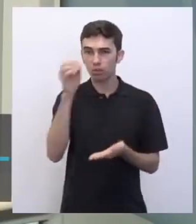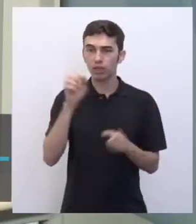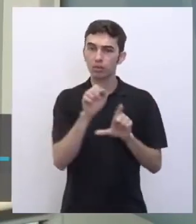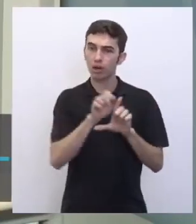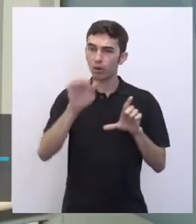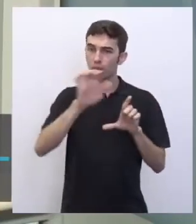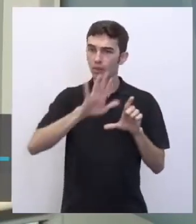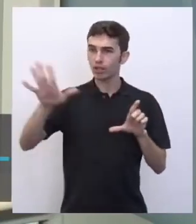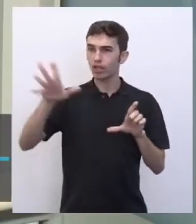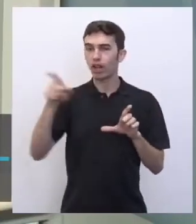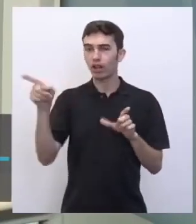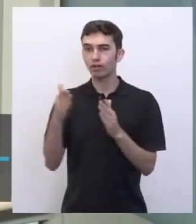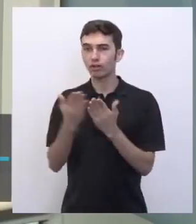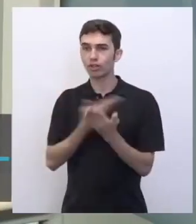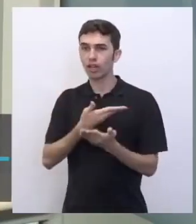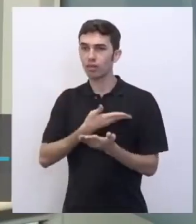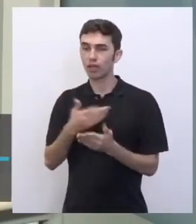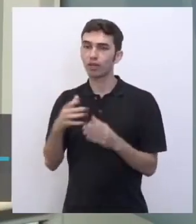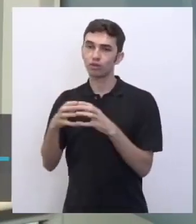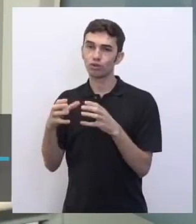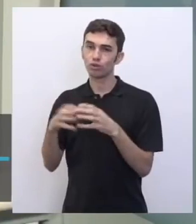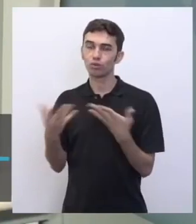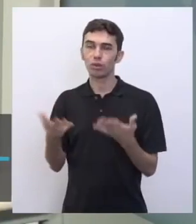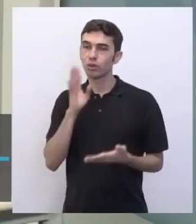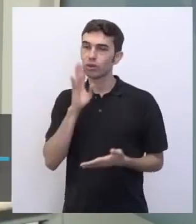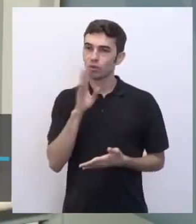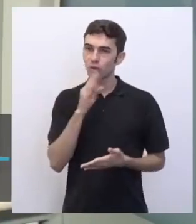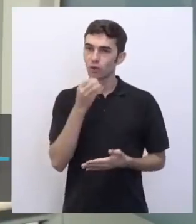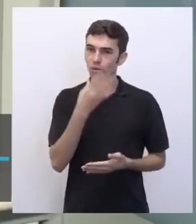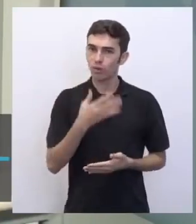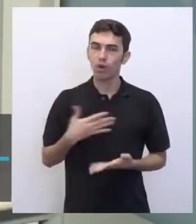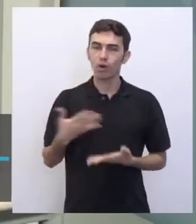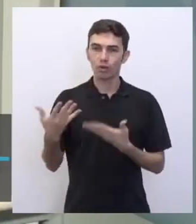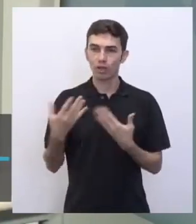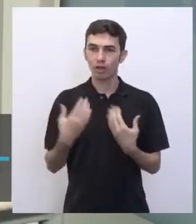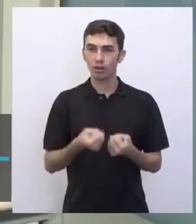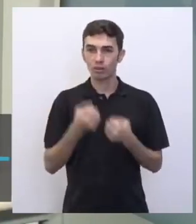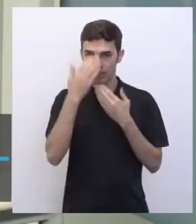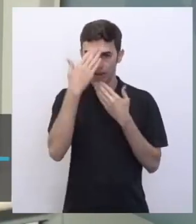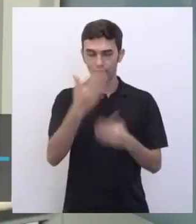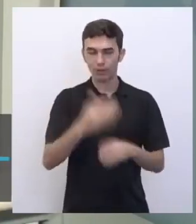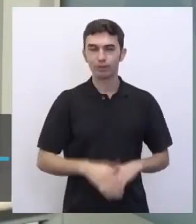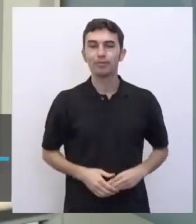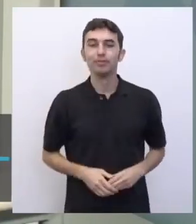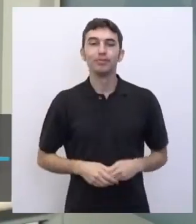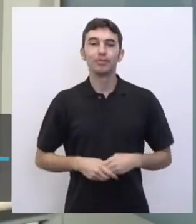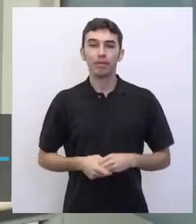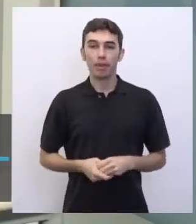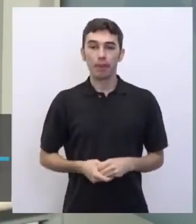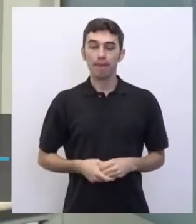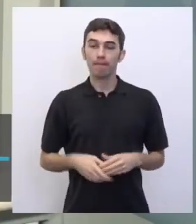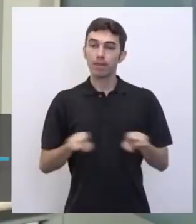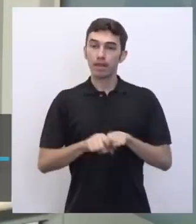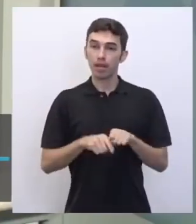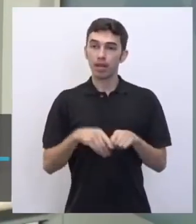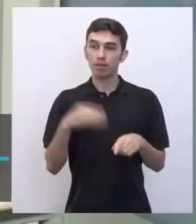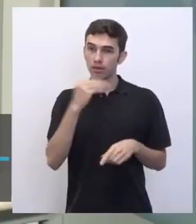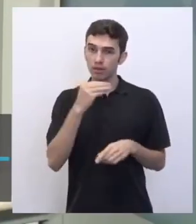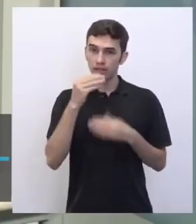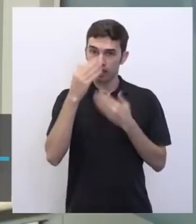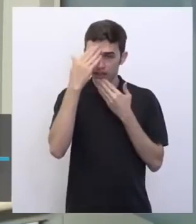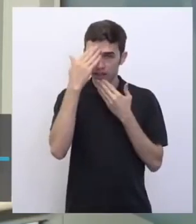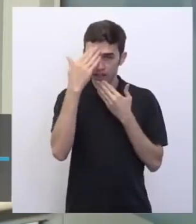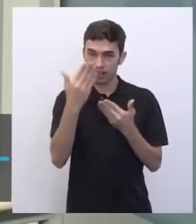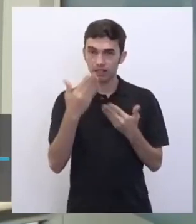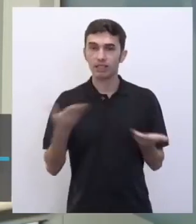com os colegas da turma. Então é sempre muito bem-vindo e muito obrigada. Eu queria aproveitar, agradecer a todas as escolas